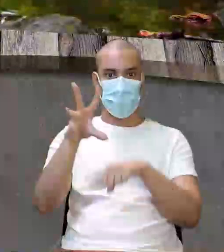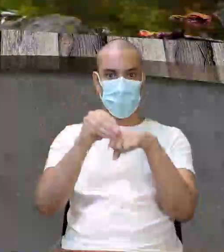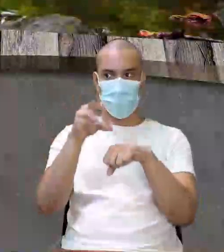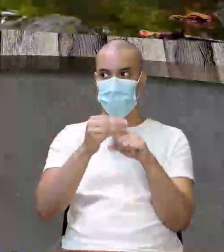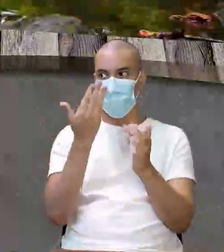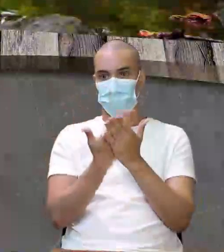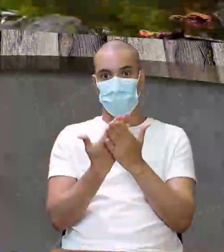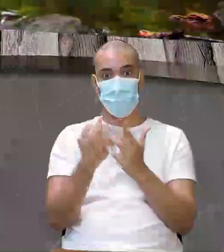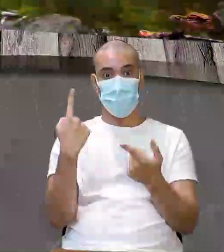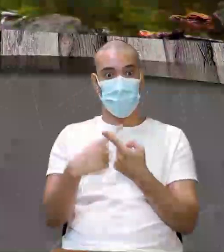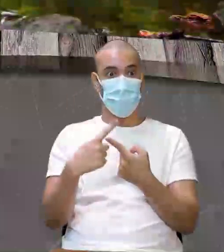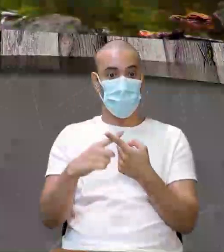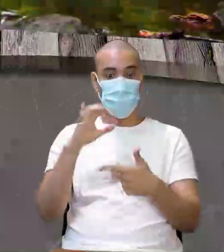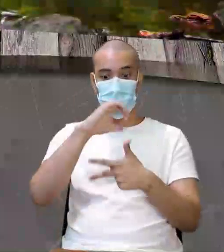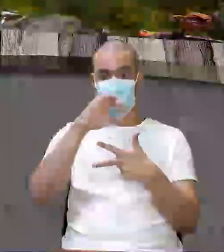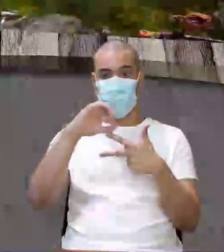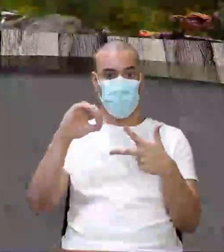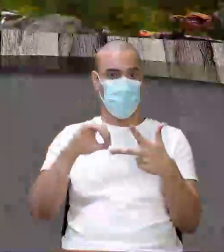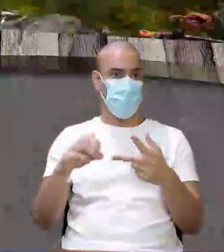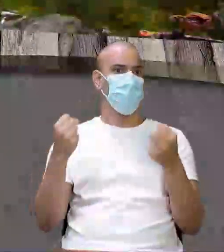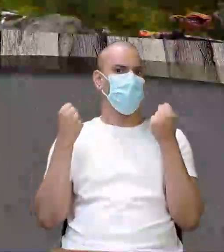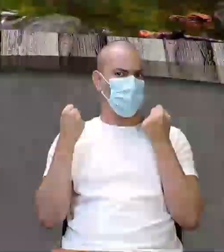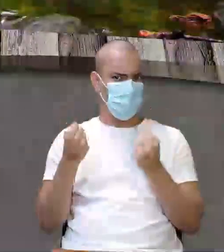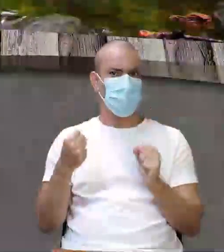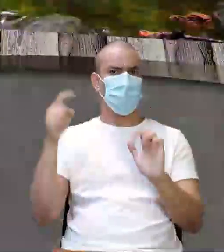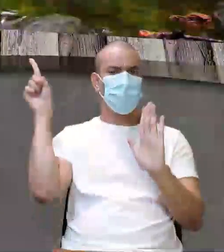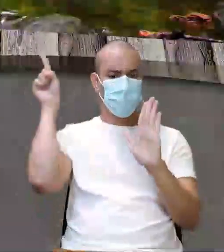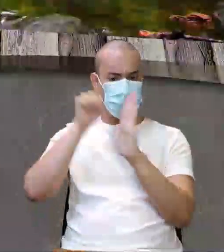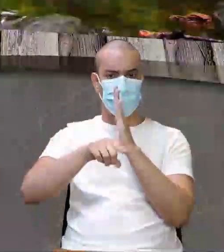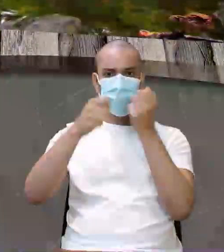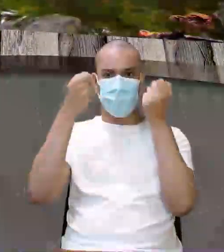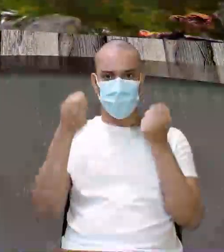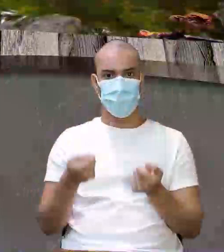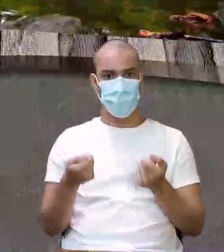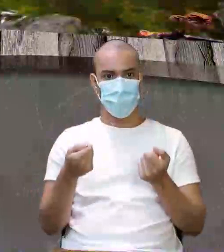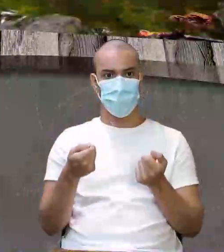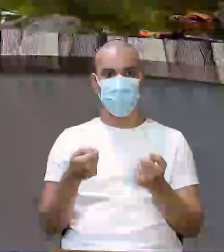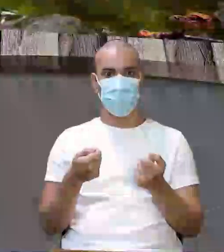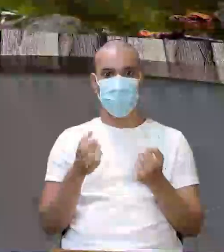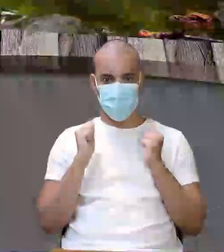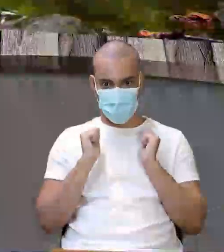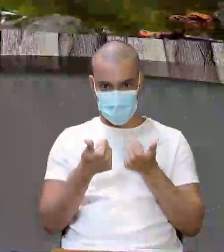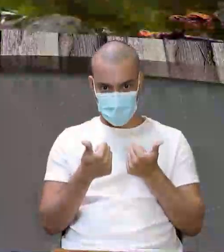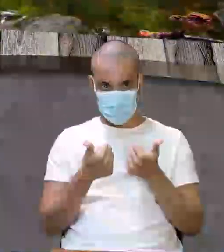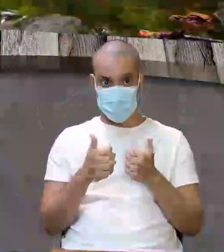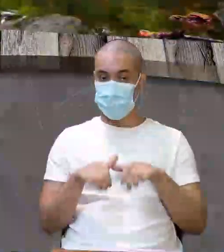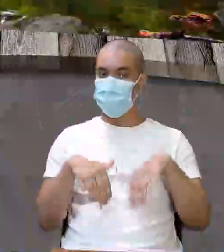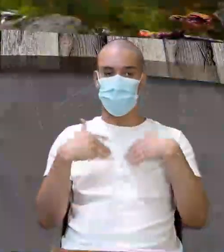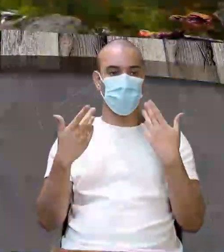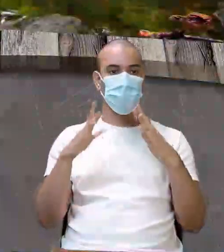ecologia, porque o Enem, muitas vezes, ele pega pesado em ecologia, tá bom?